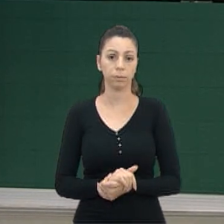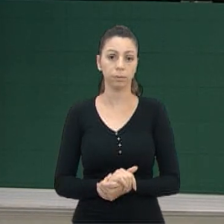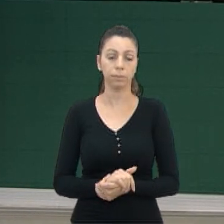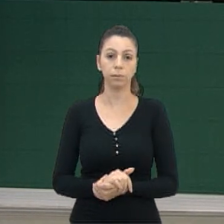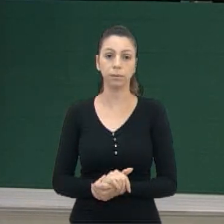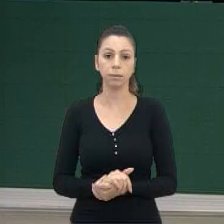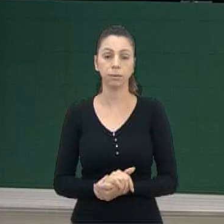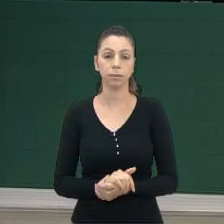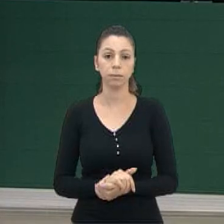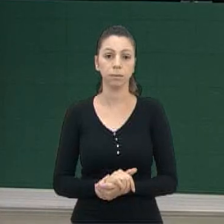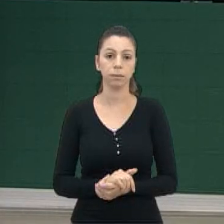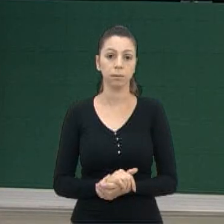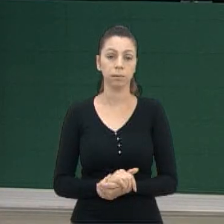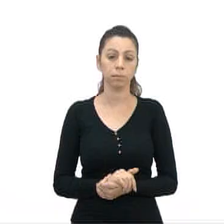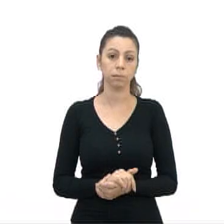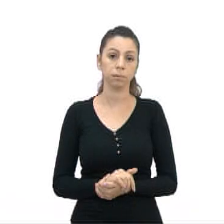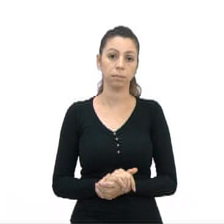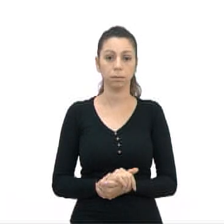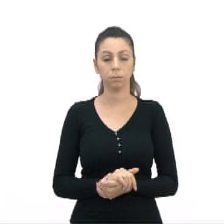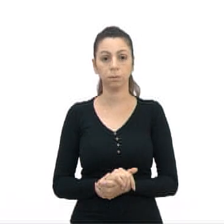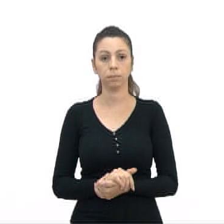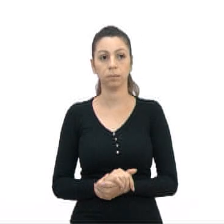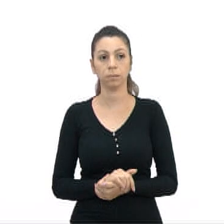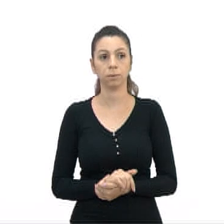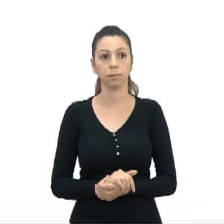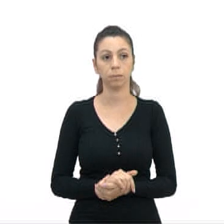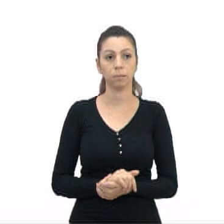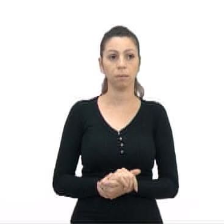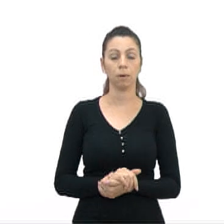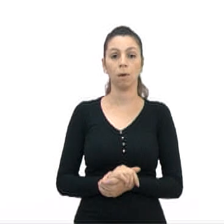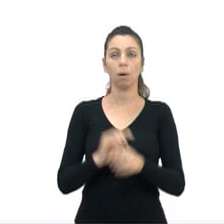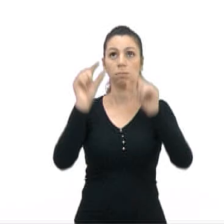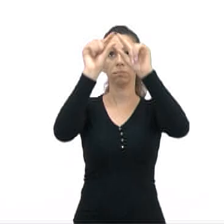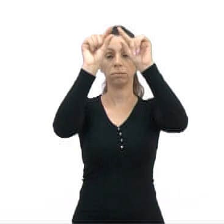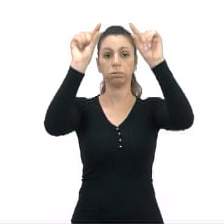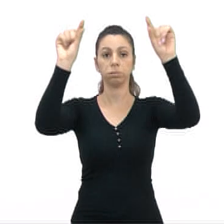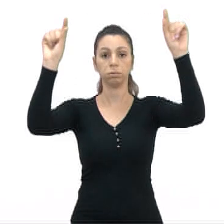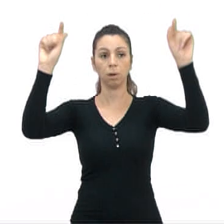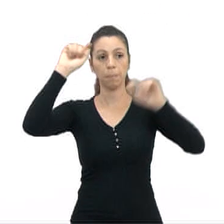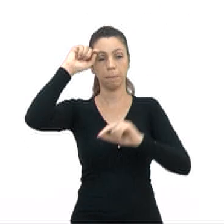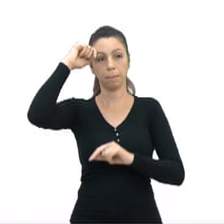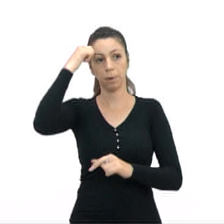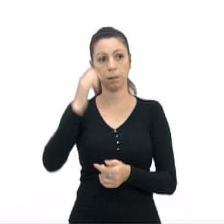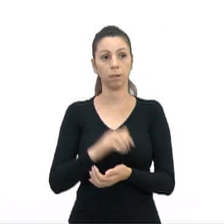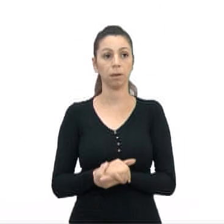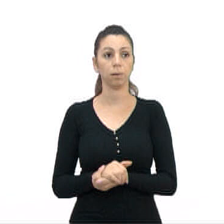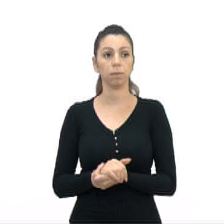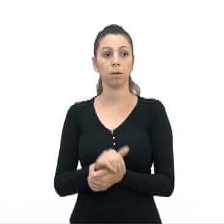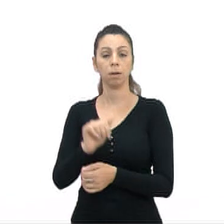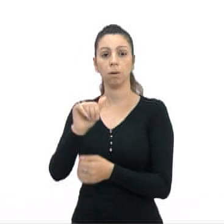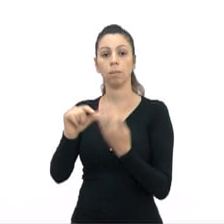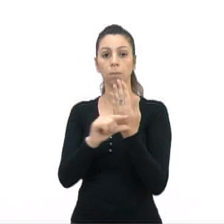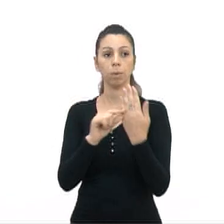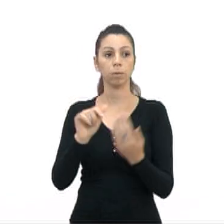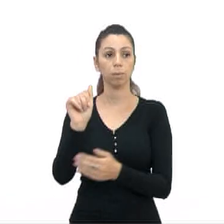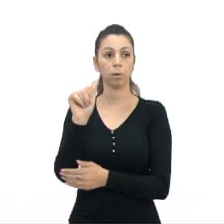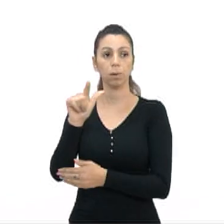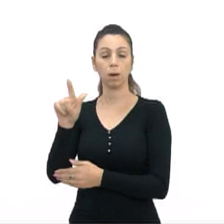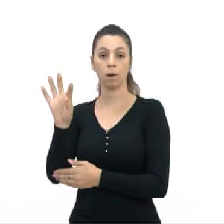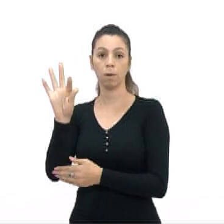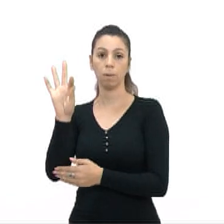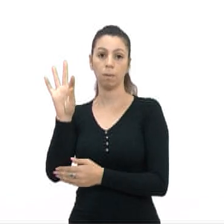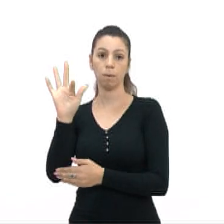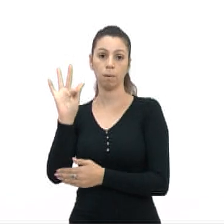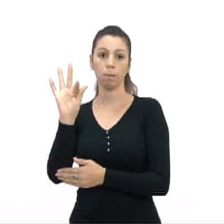Temos a teoria da deriva continental. Alfred Wegener criou a teoria da deriva continental,